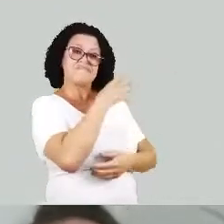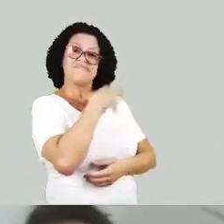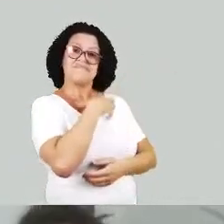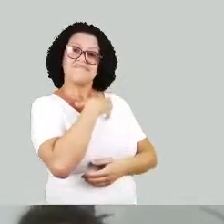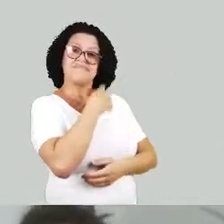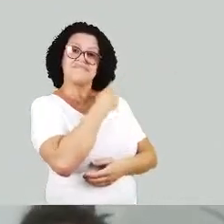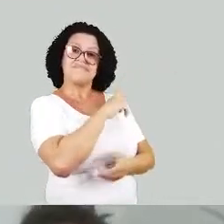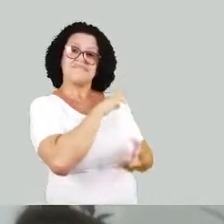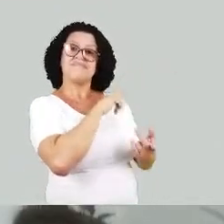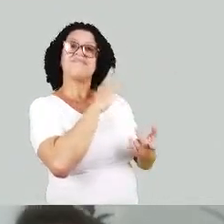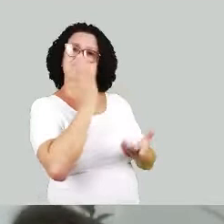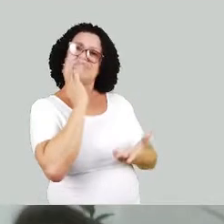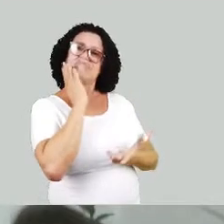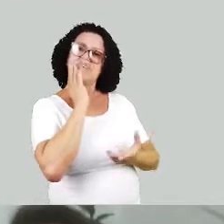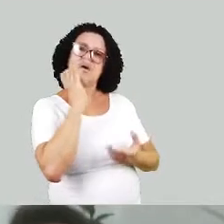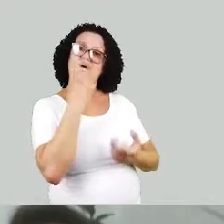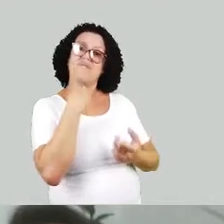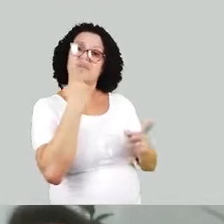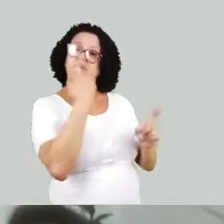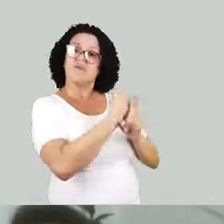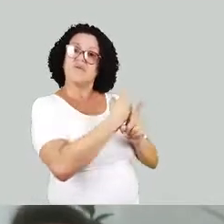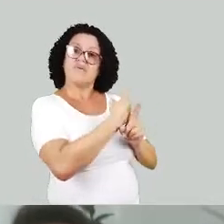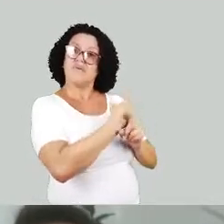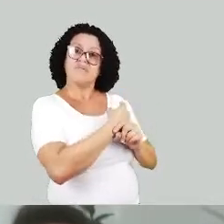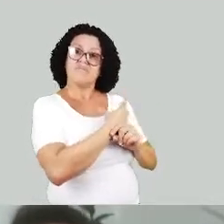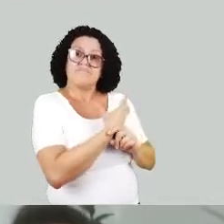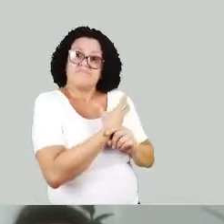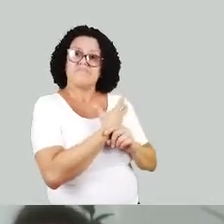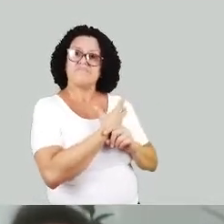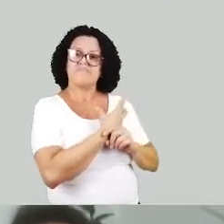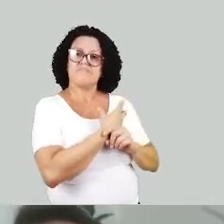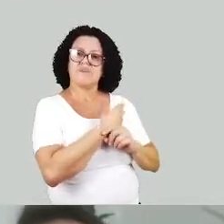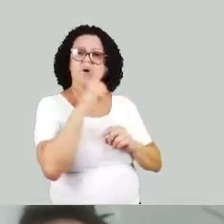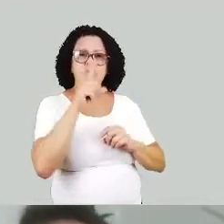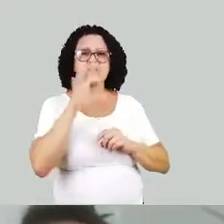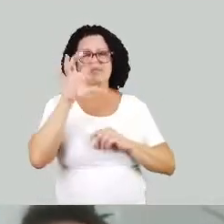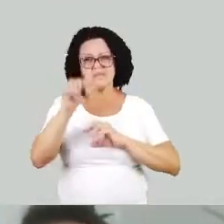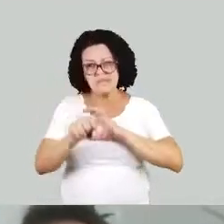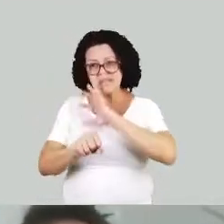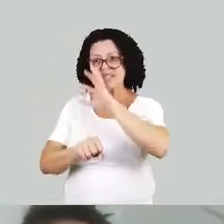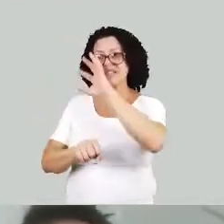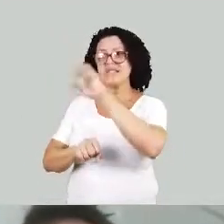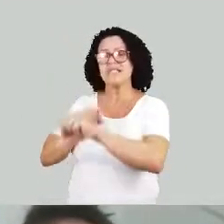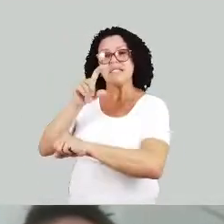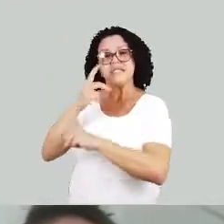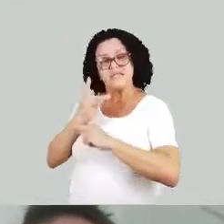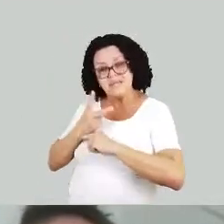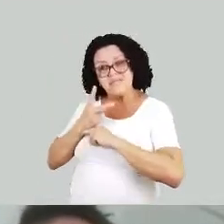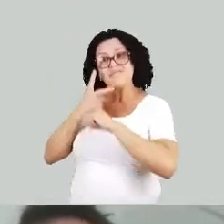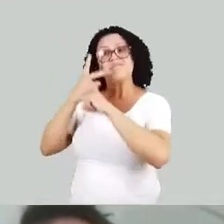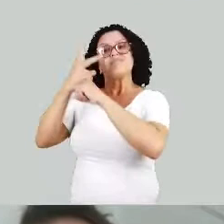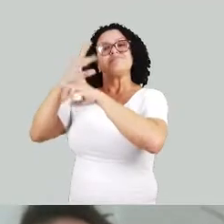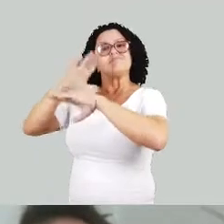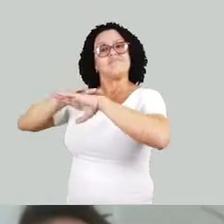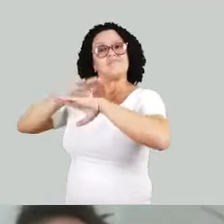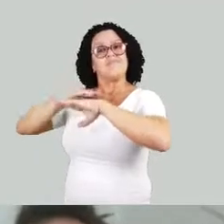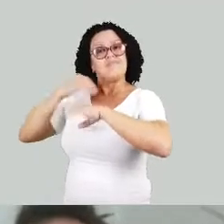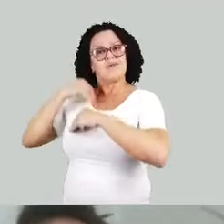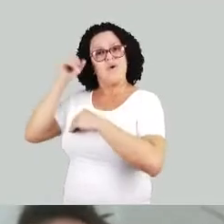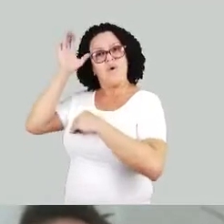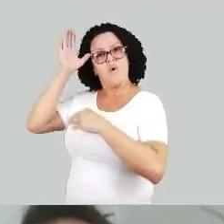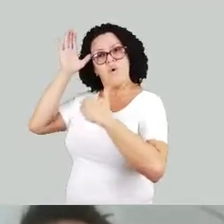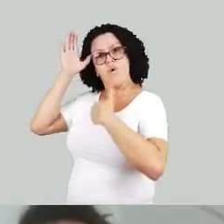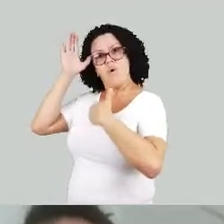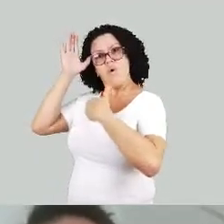sentimentos de frustração, porque a gente não encontra. Então, quando a gente busca esse nosso